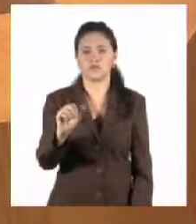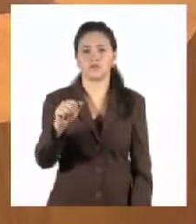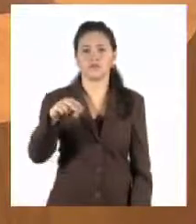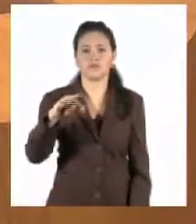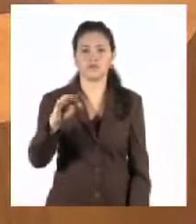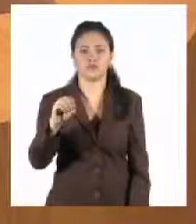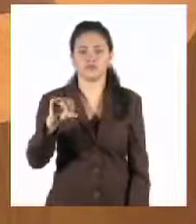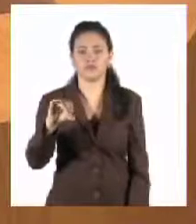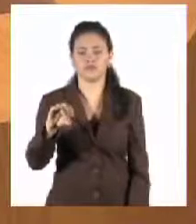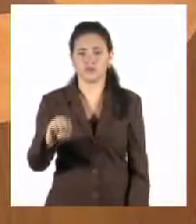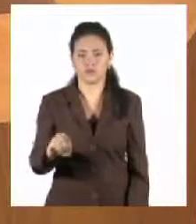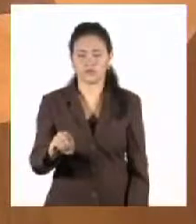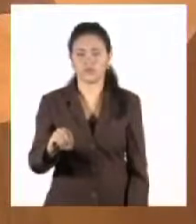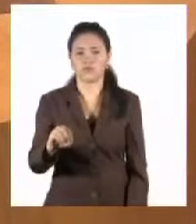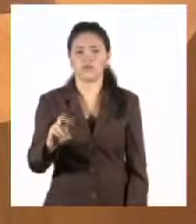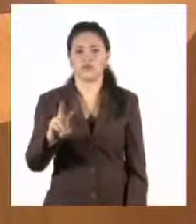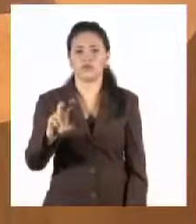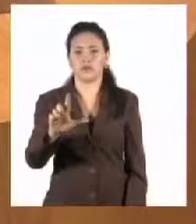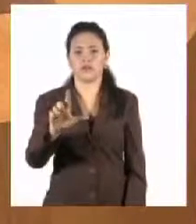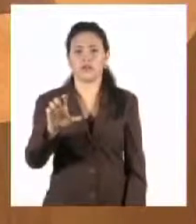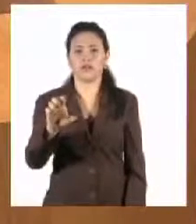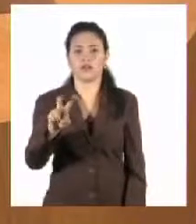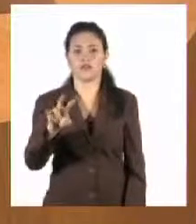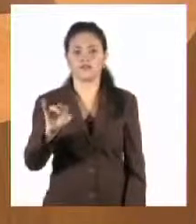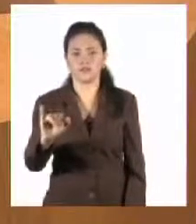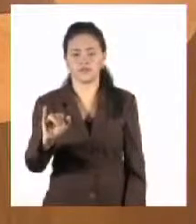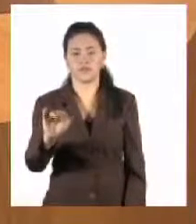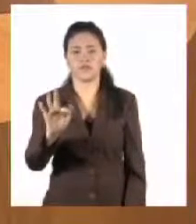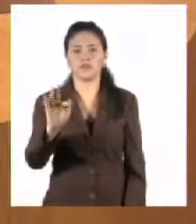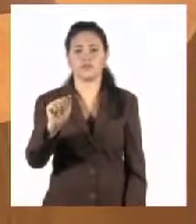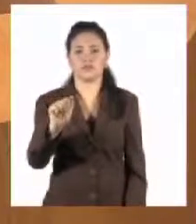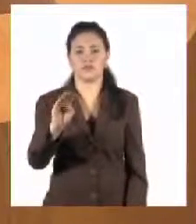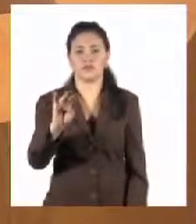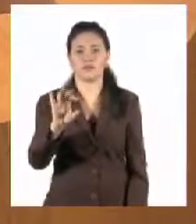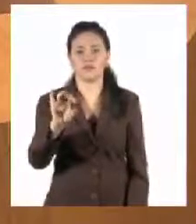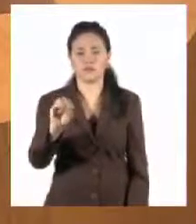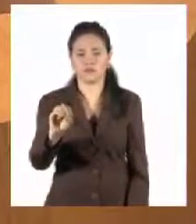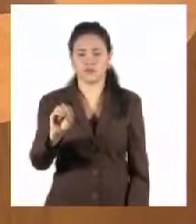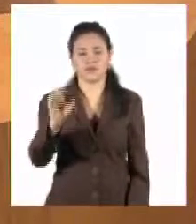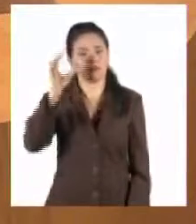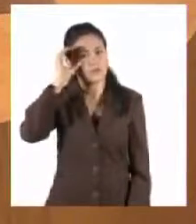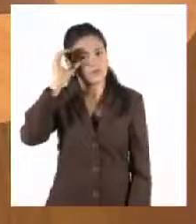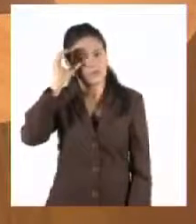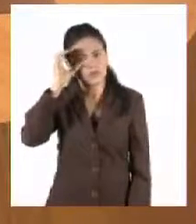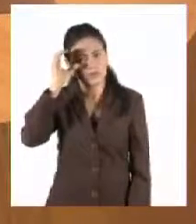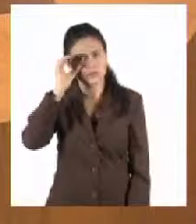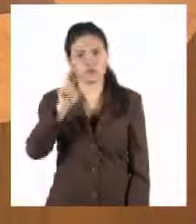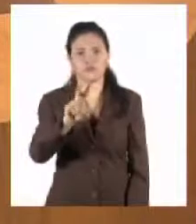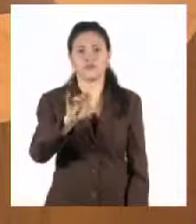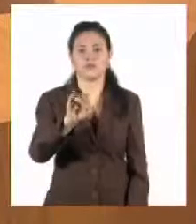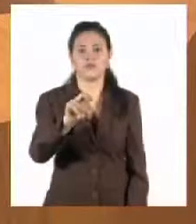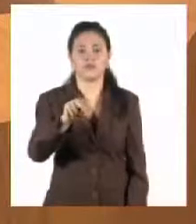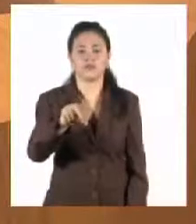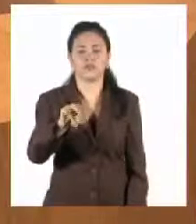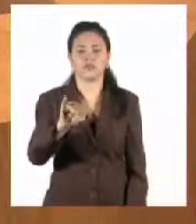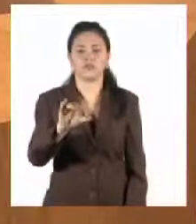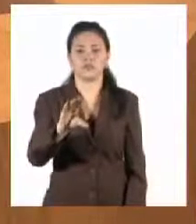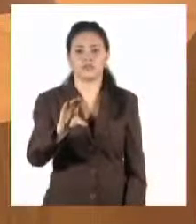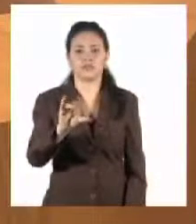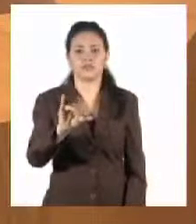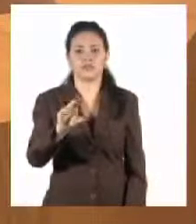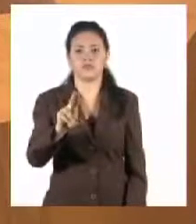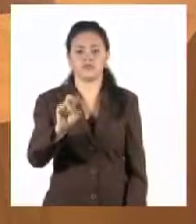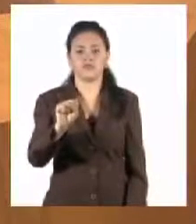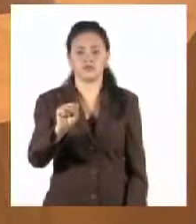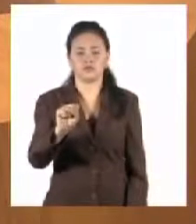Pontes, deputado Fábio Braga, deputado Cabo Campos, deputado Vinícius Louros,